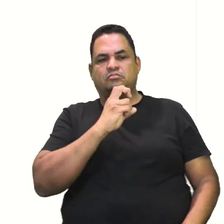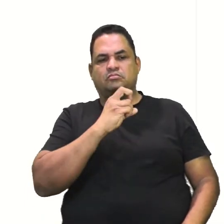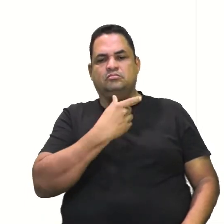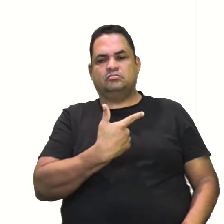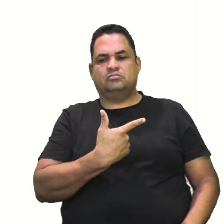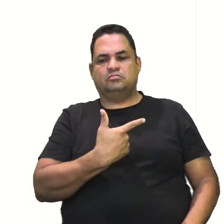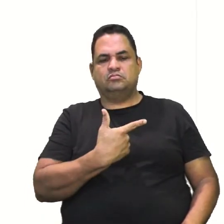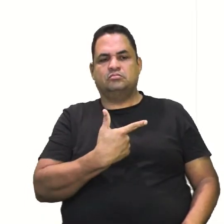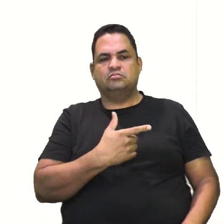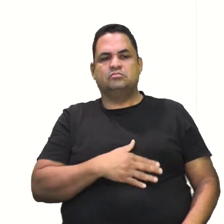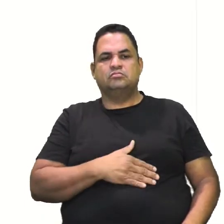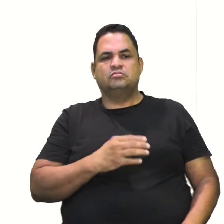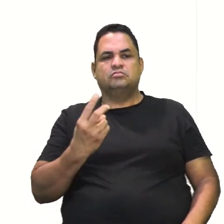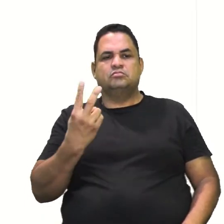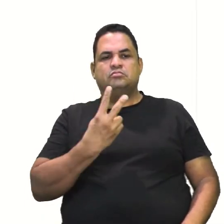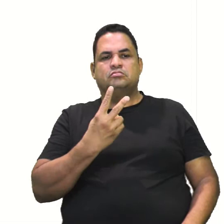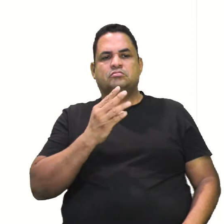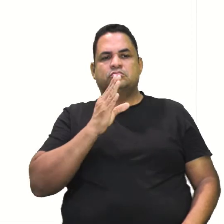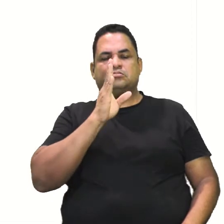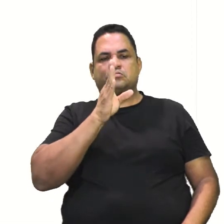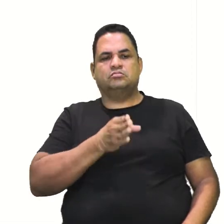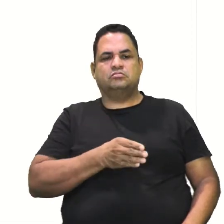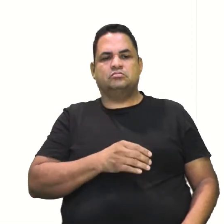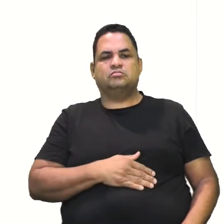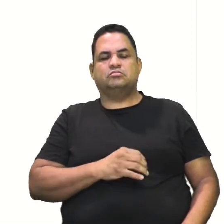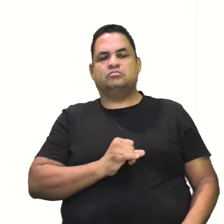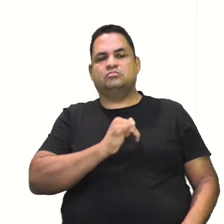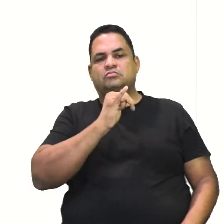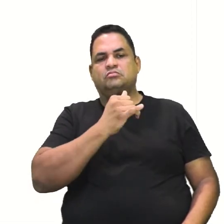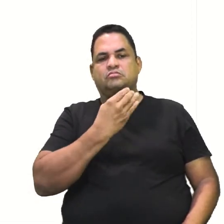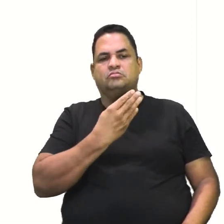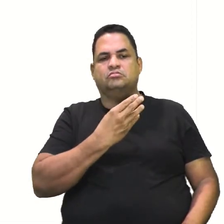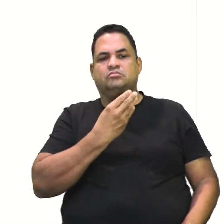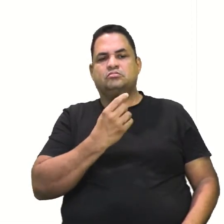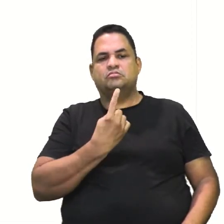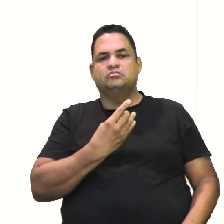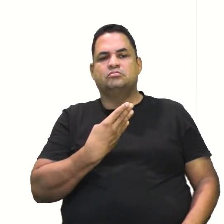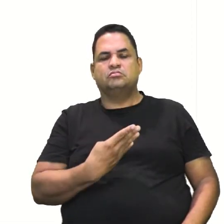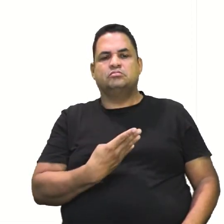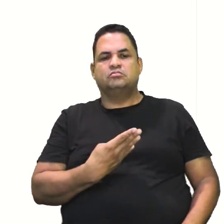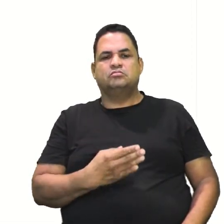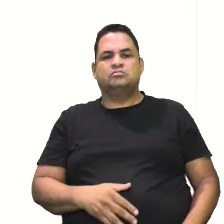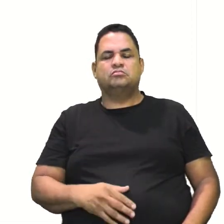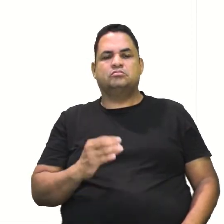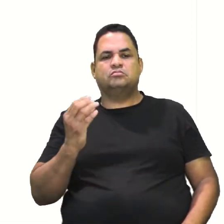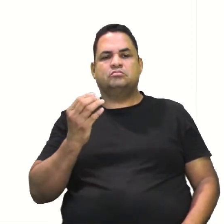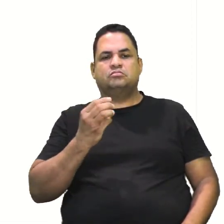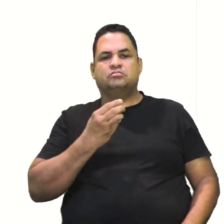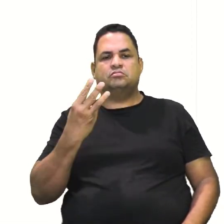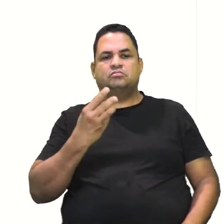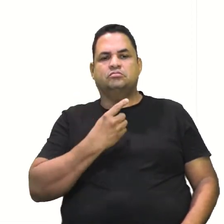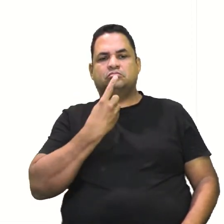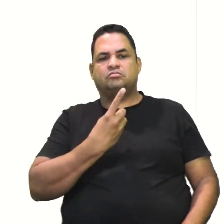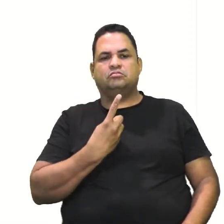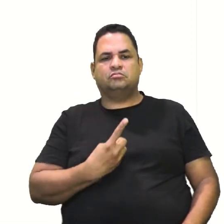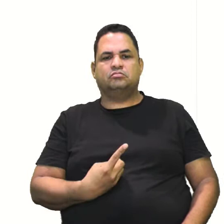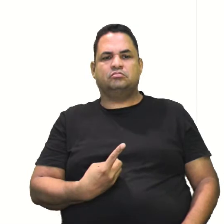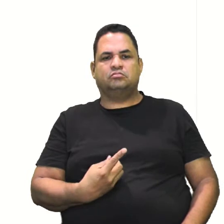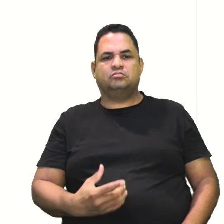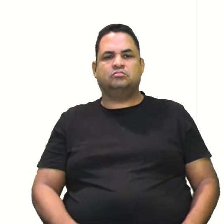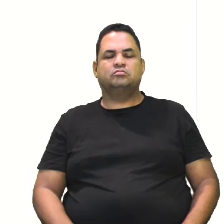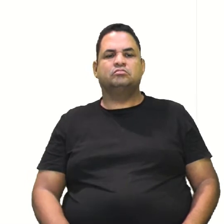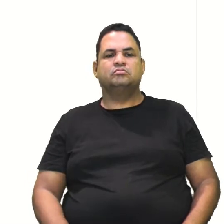5, 2. Segunda coluna, Valores do Y. 4, 1 e 4. Terceira coluna, 1, 1,